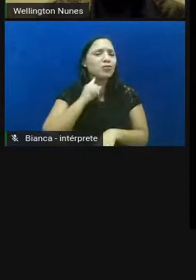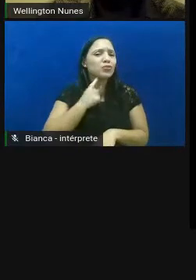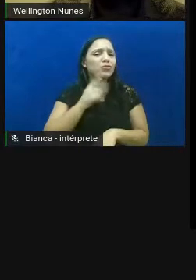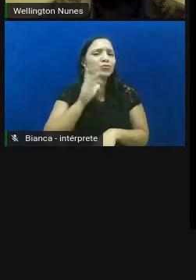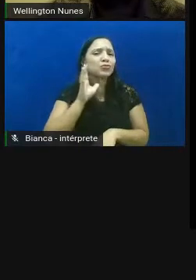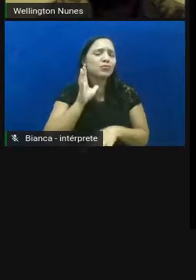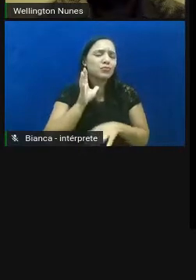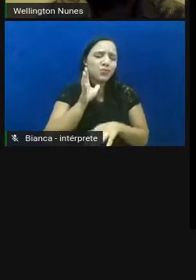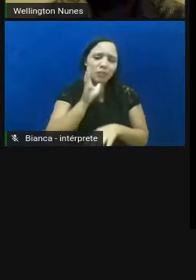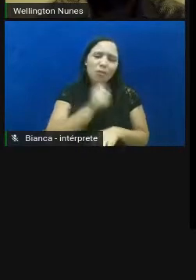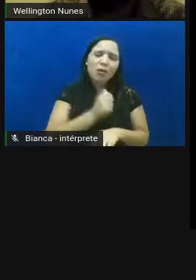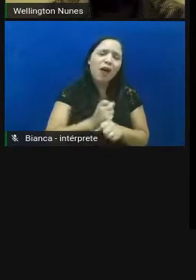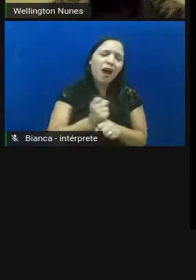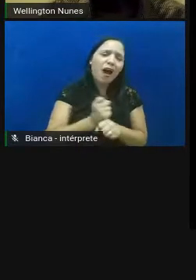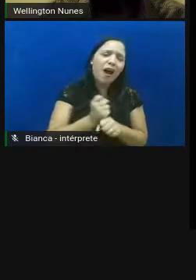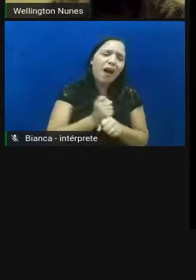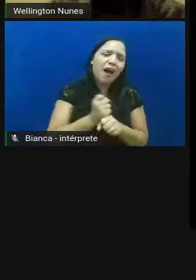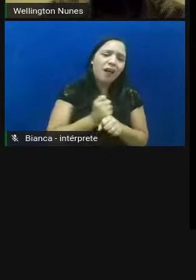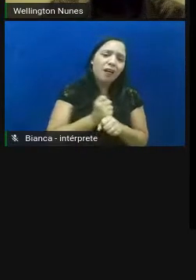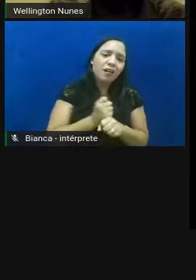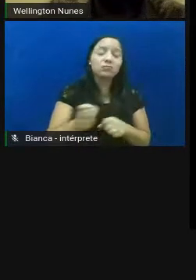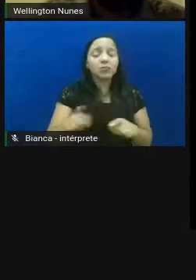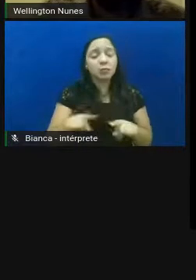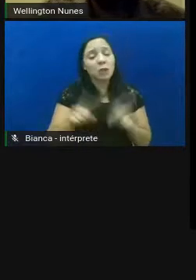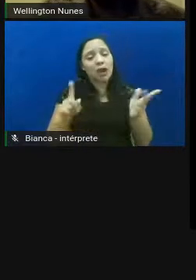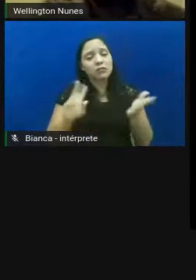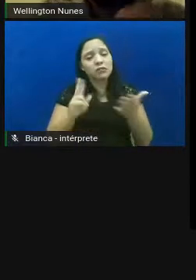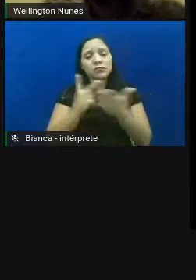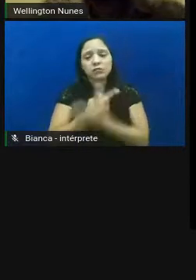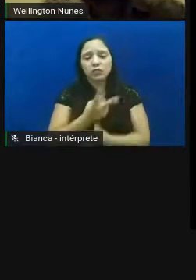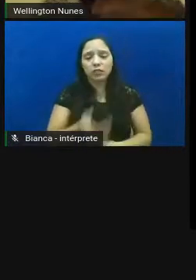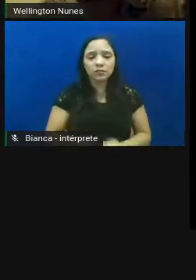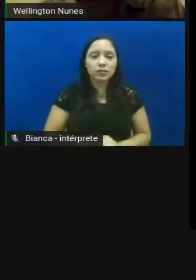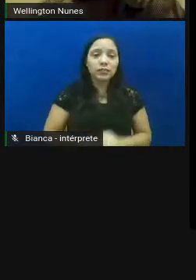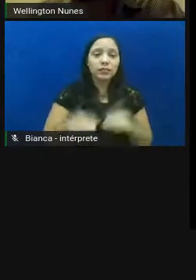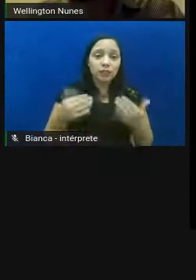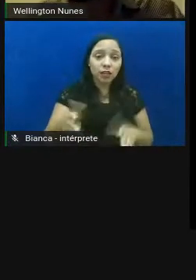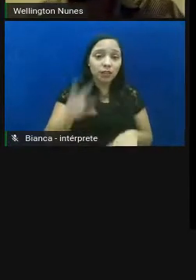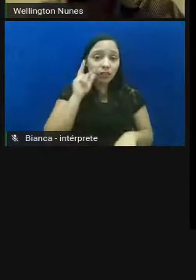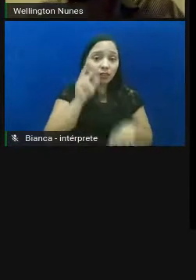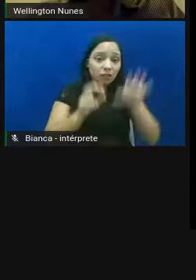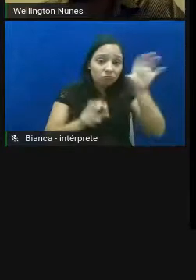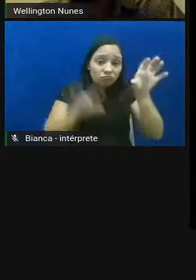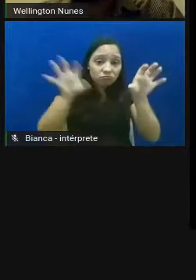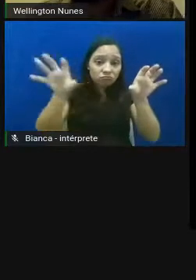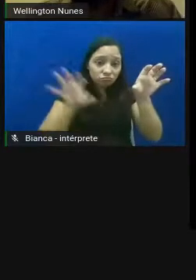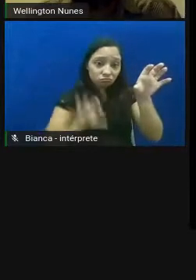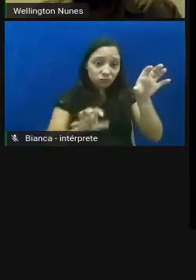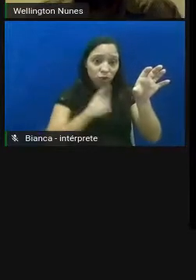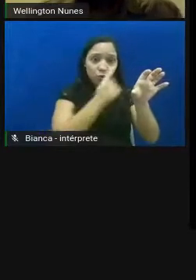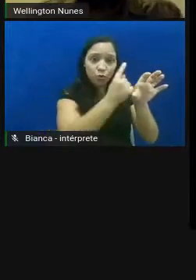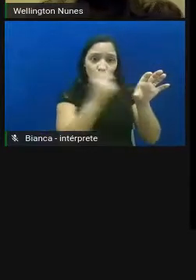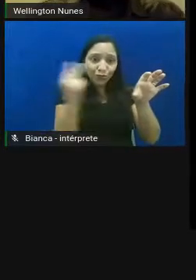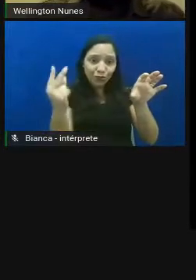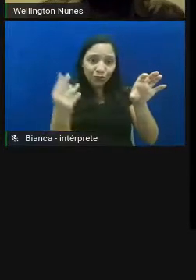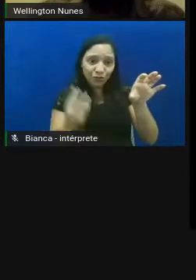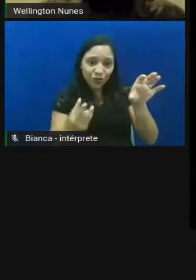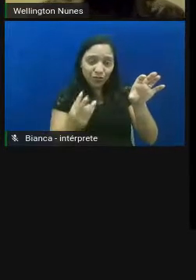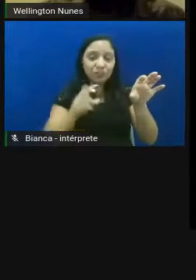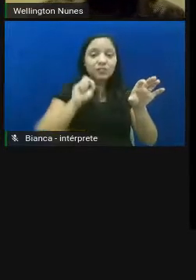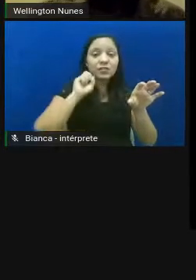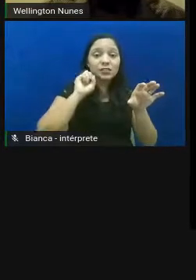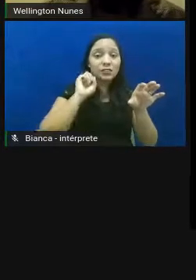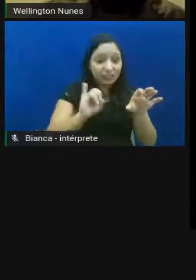2, com APPs preservadas. Cenário 3, se as APPs fossem todas preservadas e tivessem